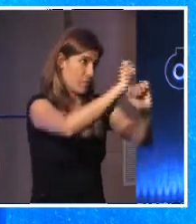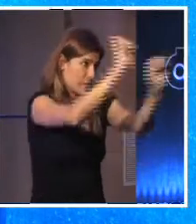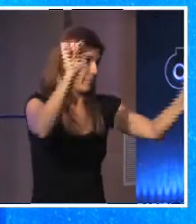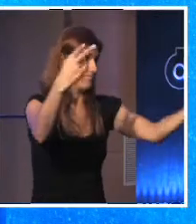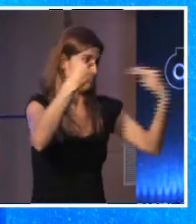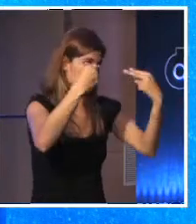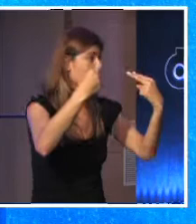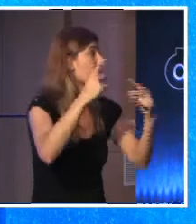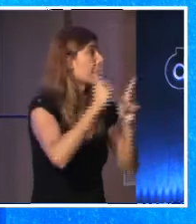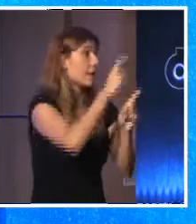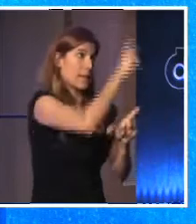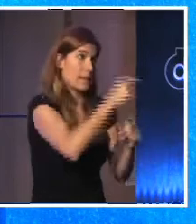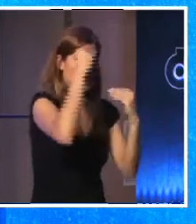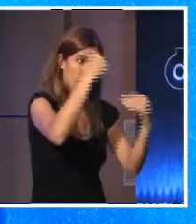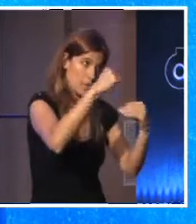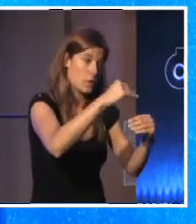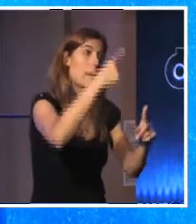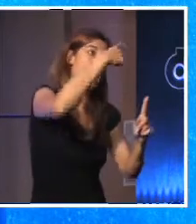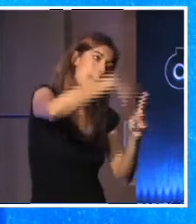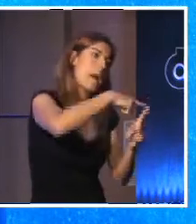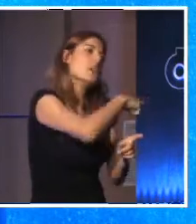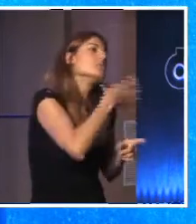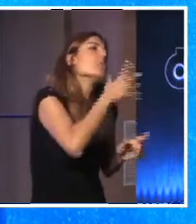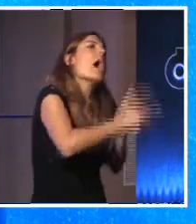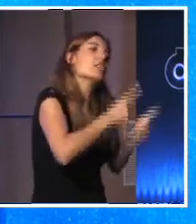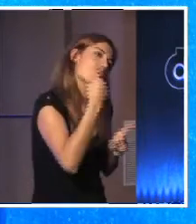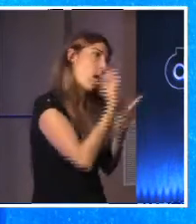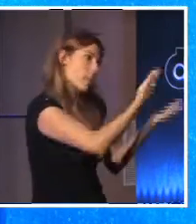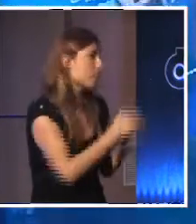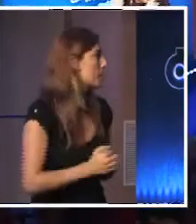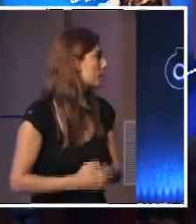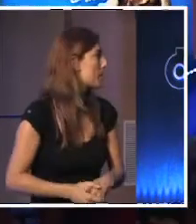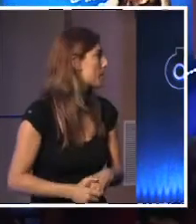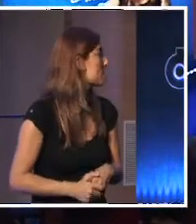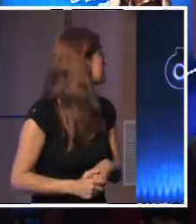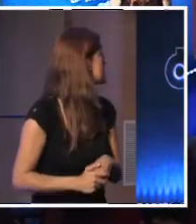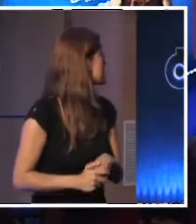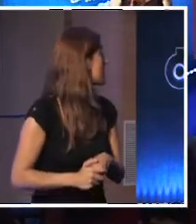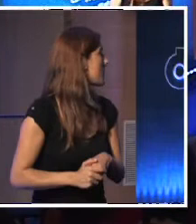para o Fernando e para aquilo que ele vai dizer.